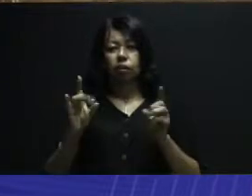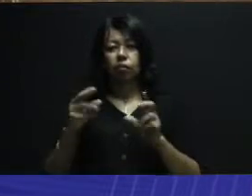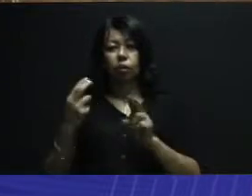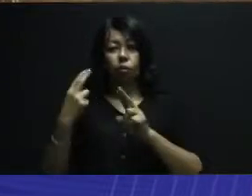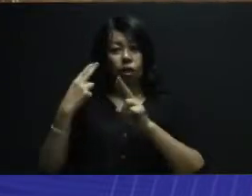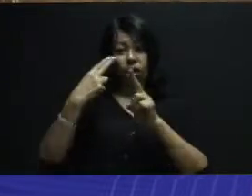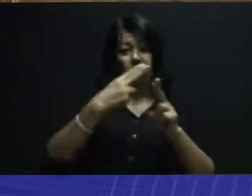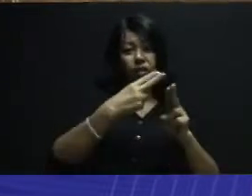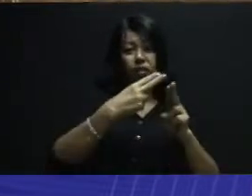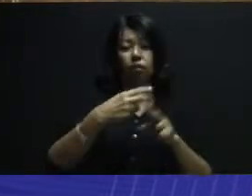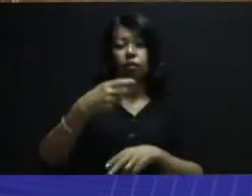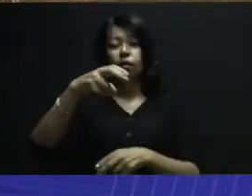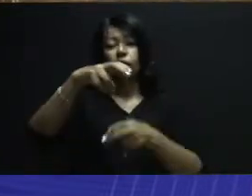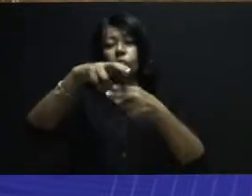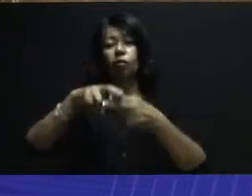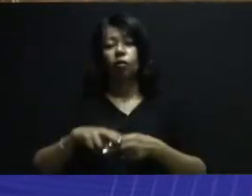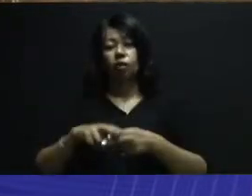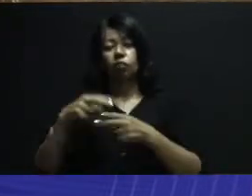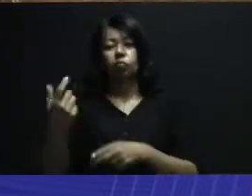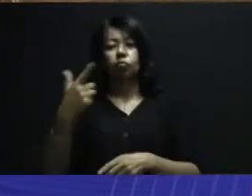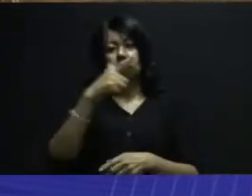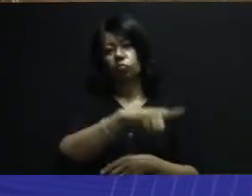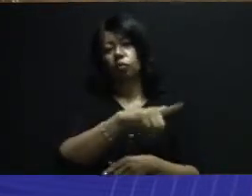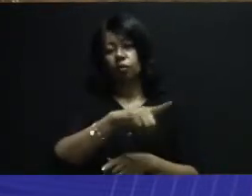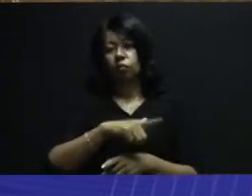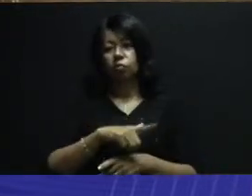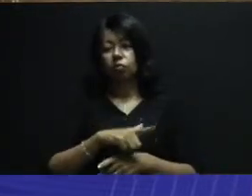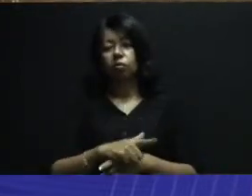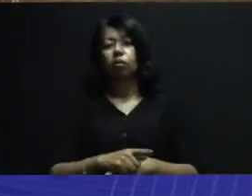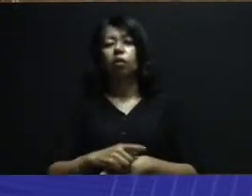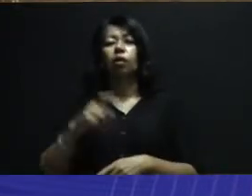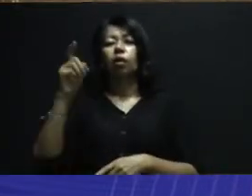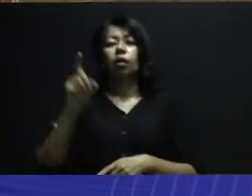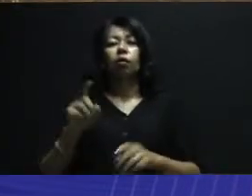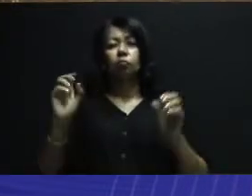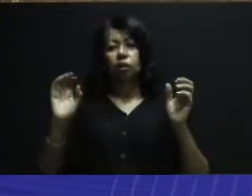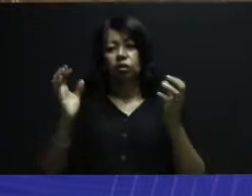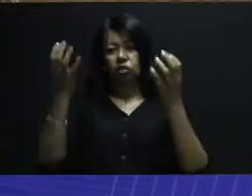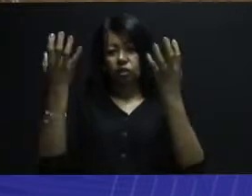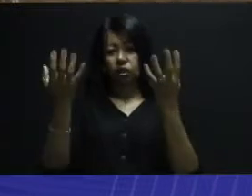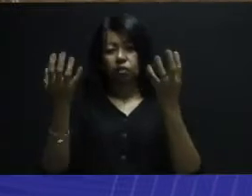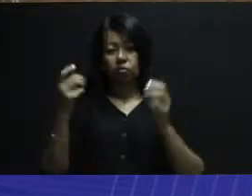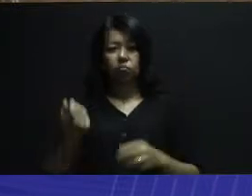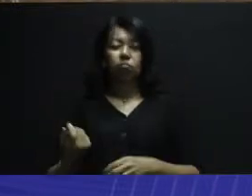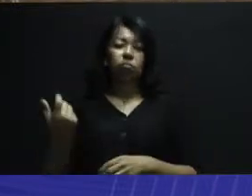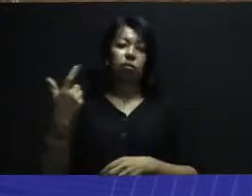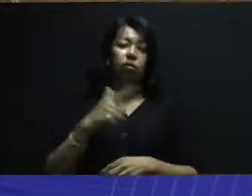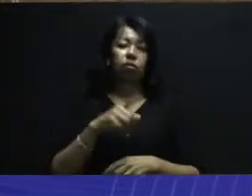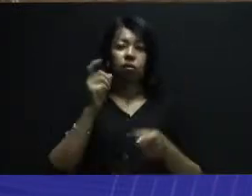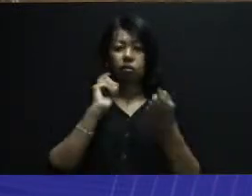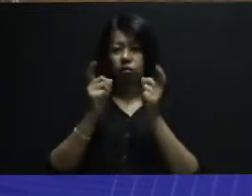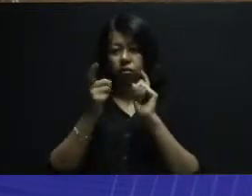Pelas razões descritas, Maurício Petronilho de Souza é homenageado neste ato solene.